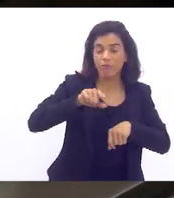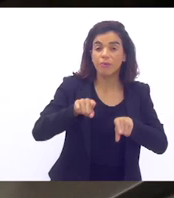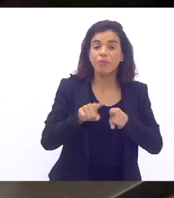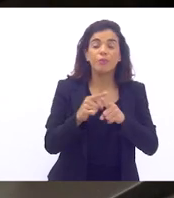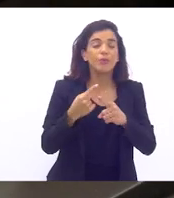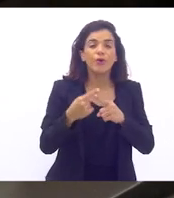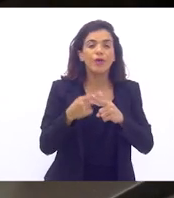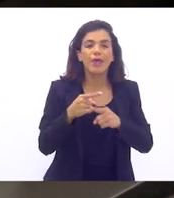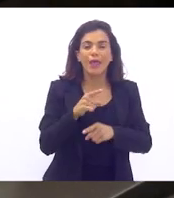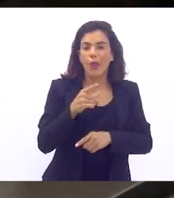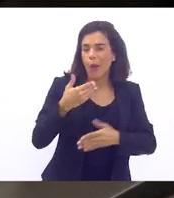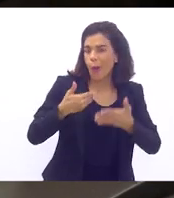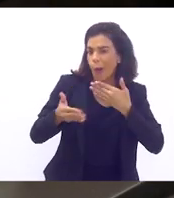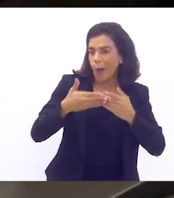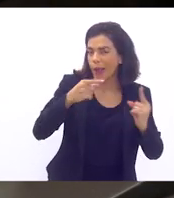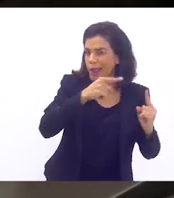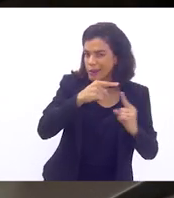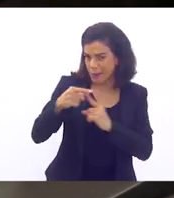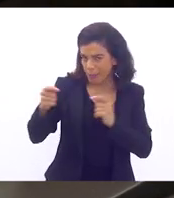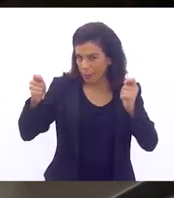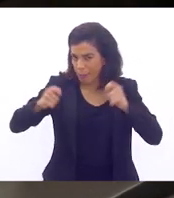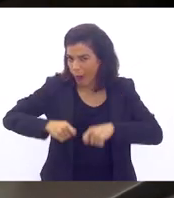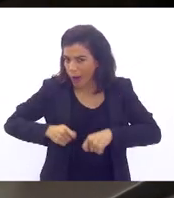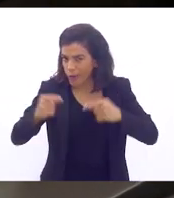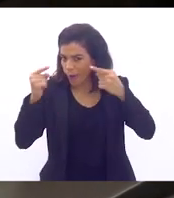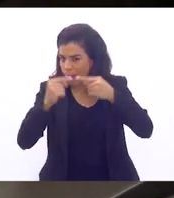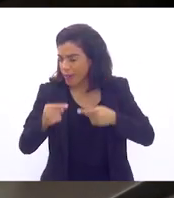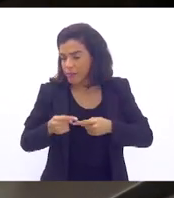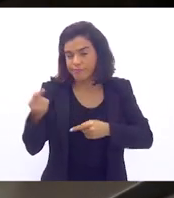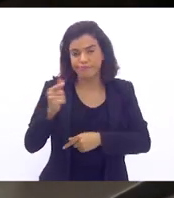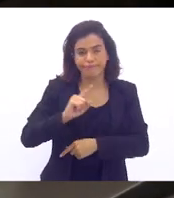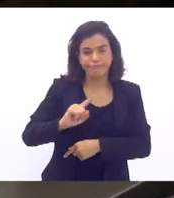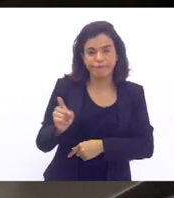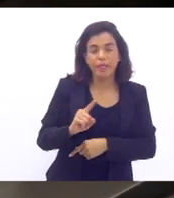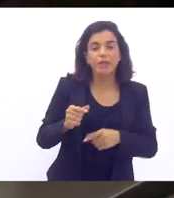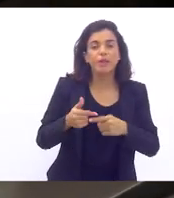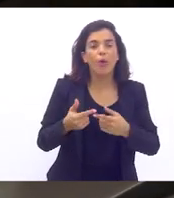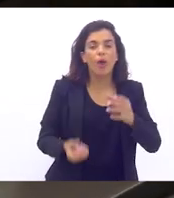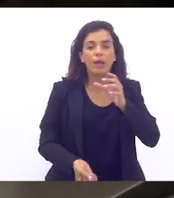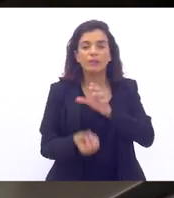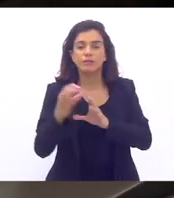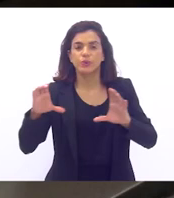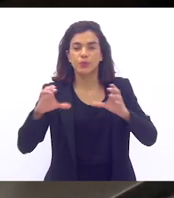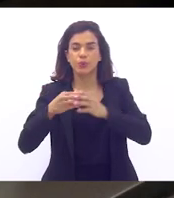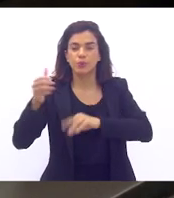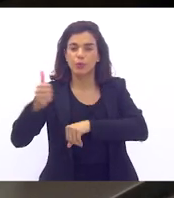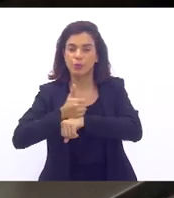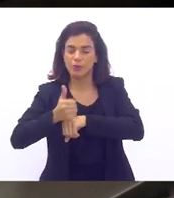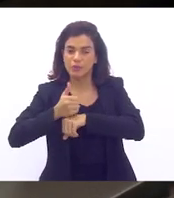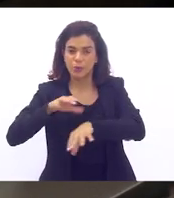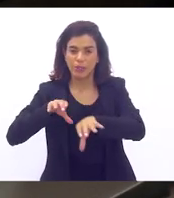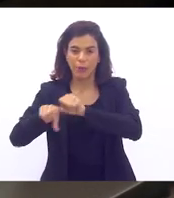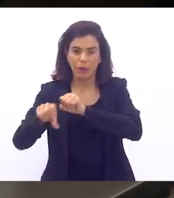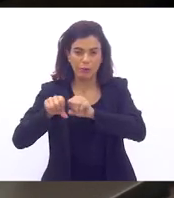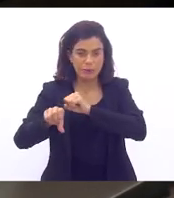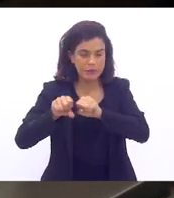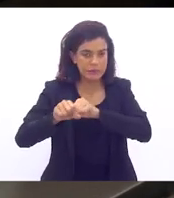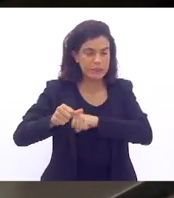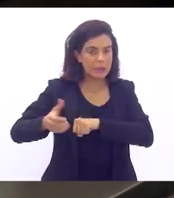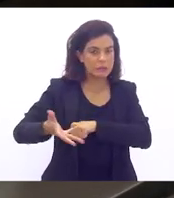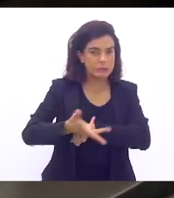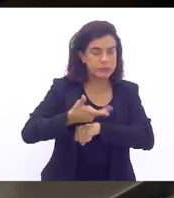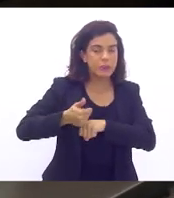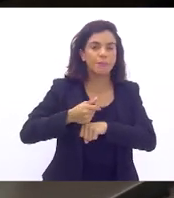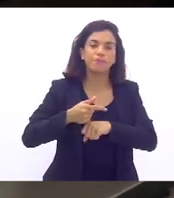pacientes não podem usar qualquer tipo de material então a criação de uma câmara técnica com profissionais capacitados para